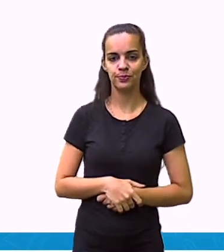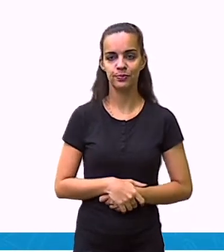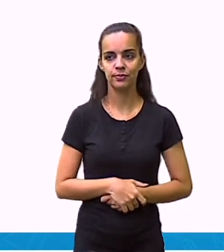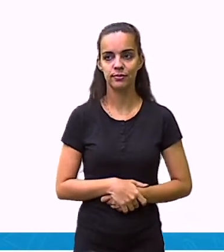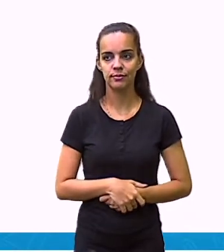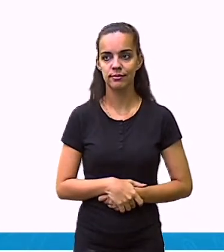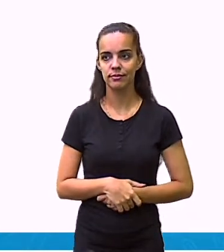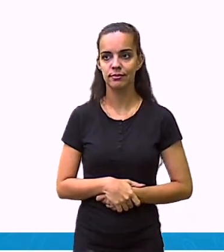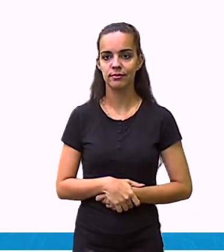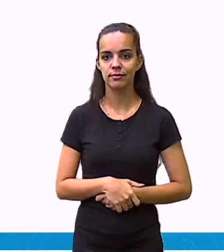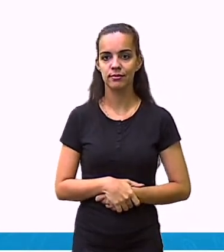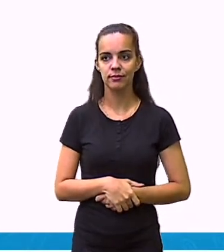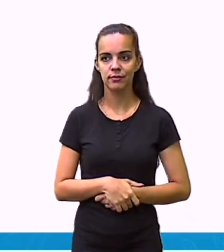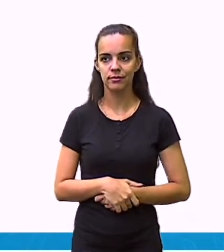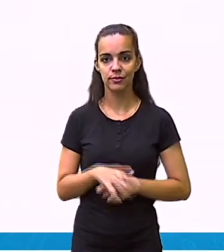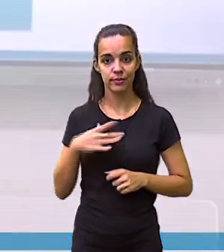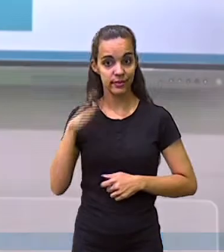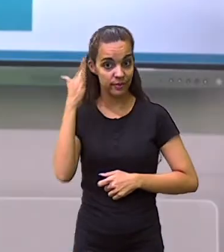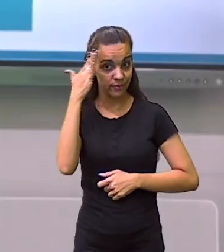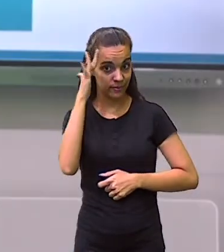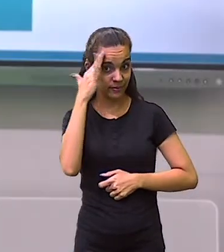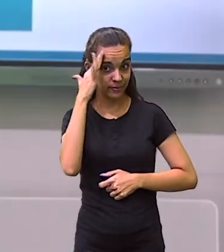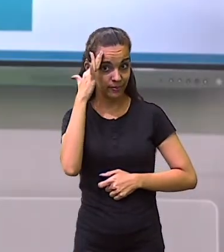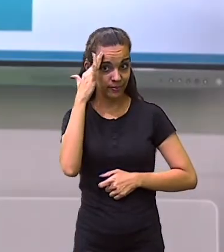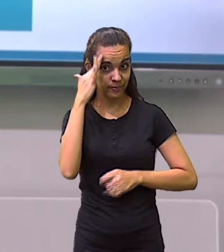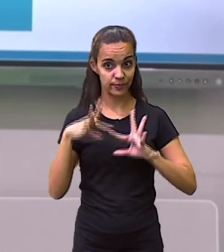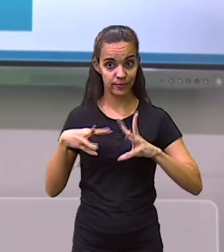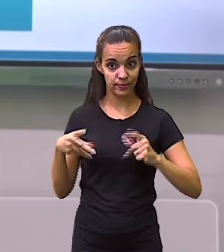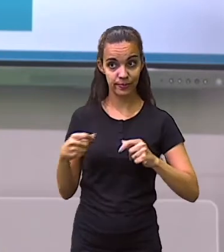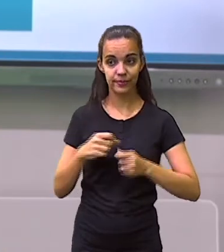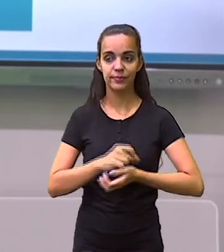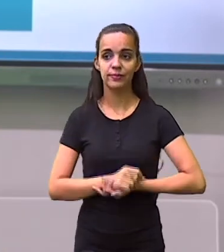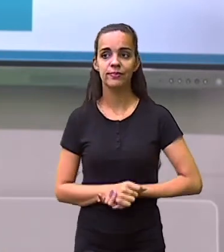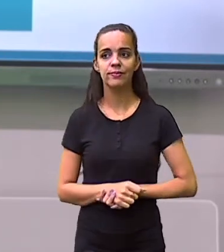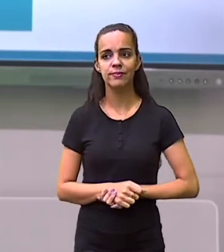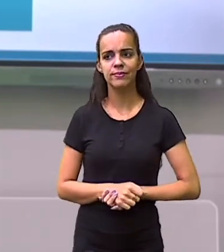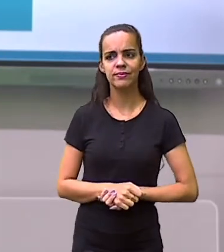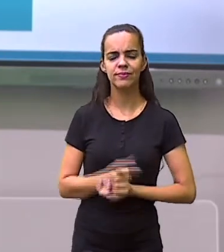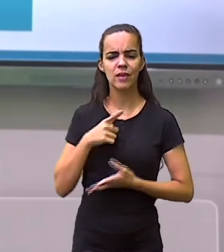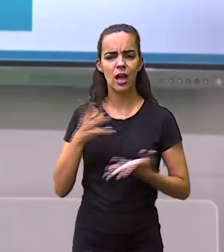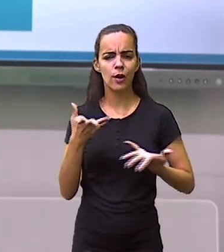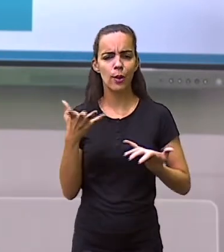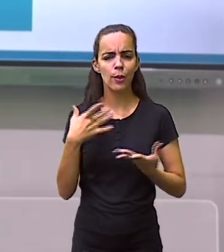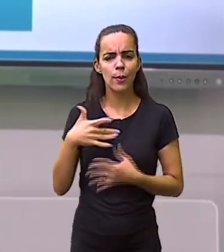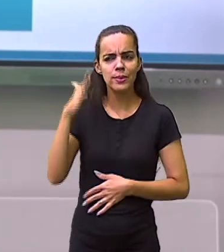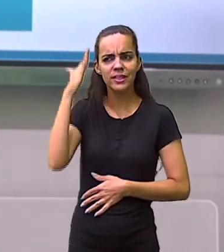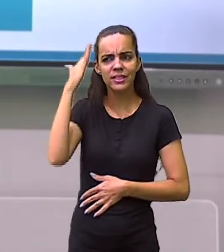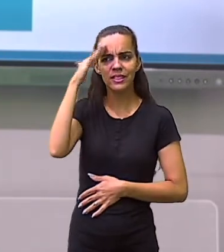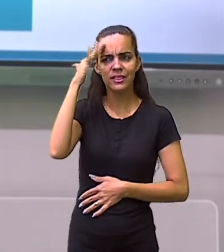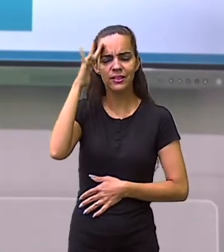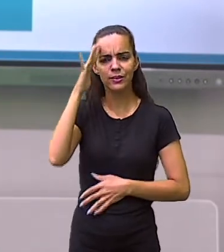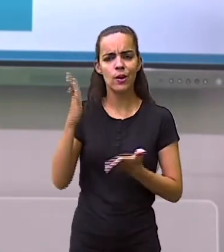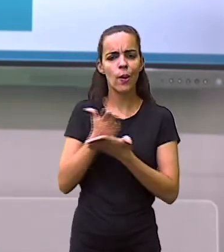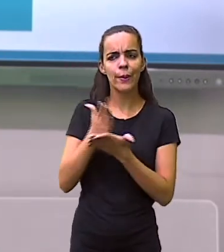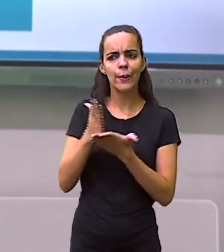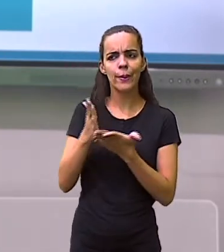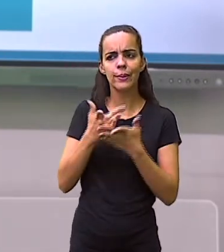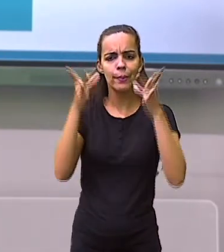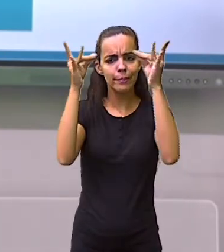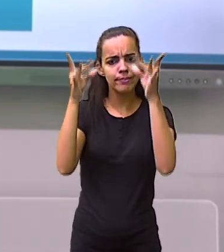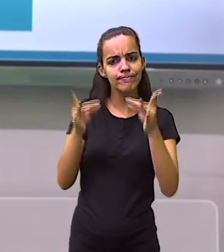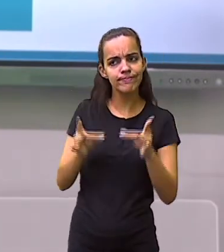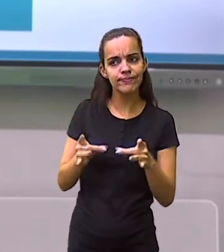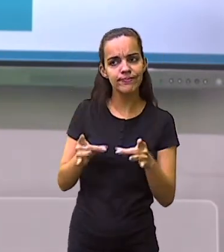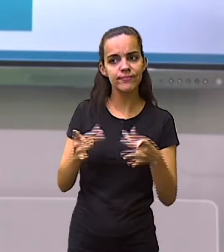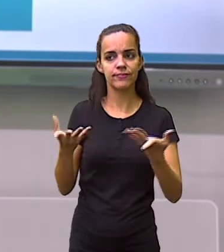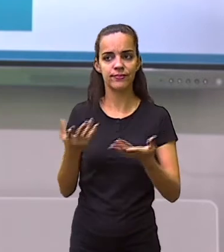noite. Tranquilo até agora? Vamos compreender os aspectos que envolvem